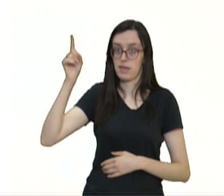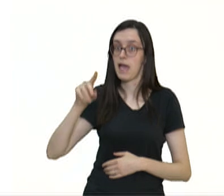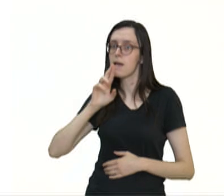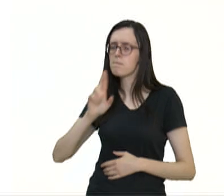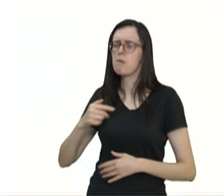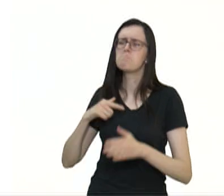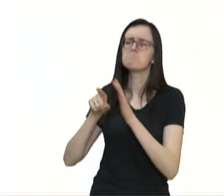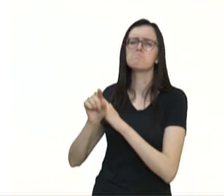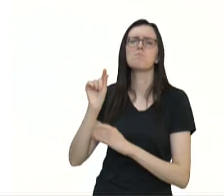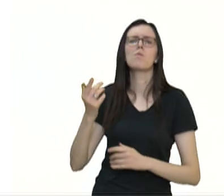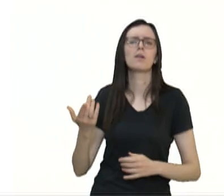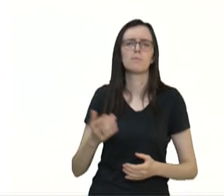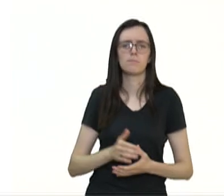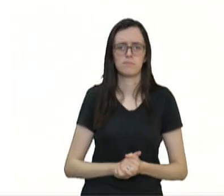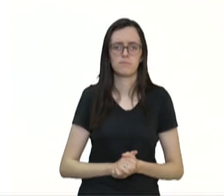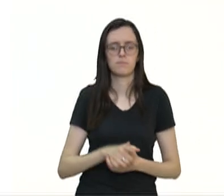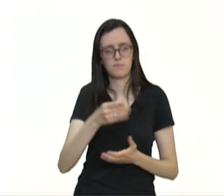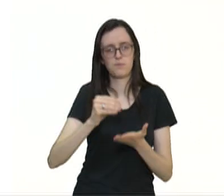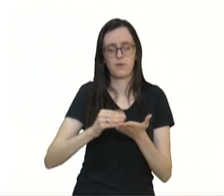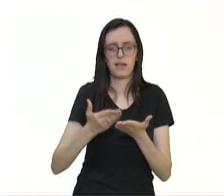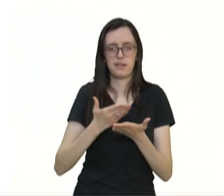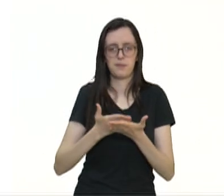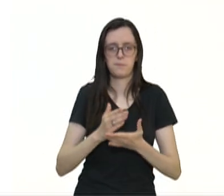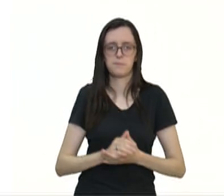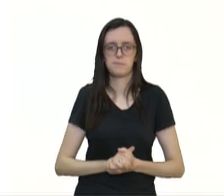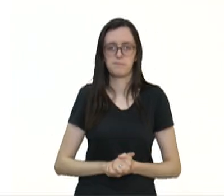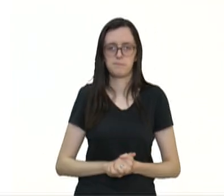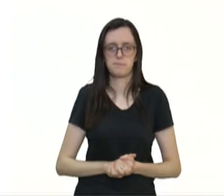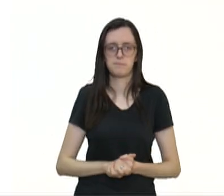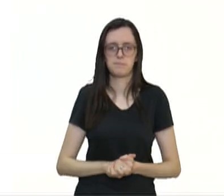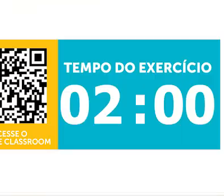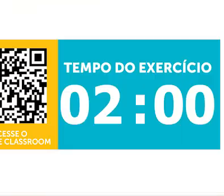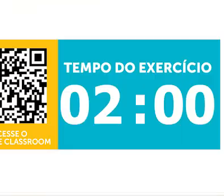vou perguntar? Coloca no seu caderno.